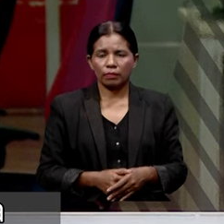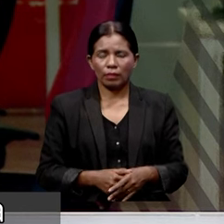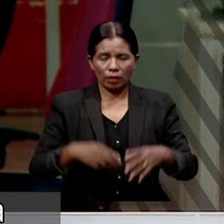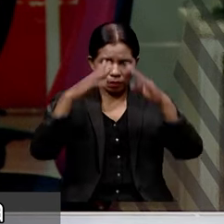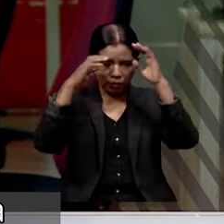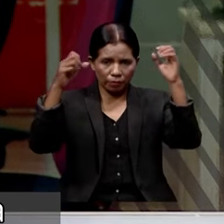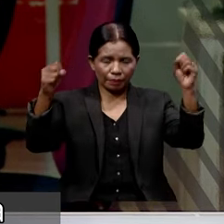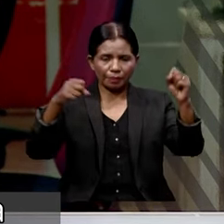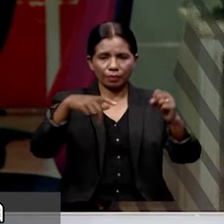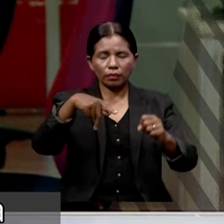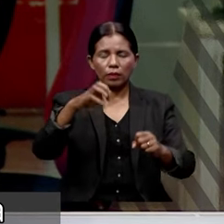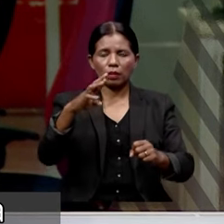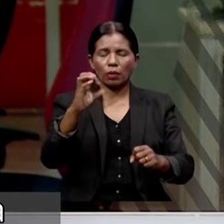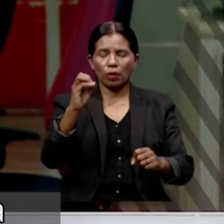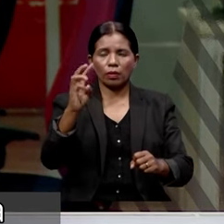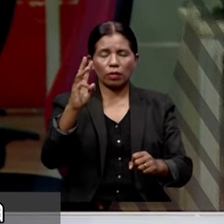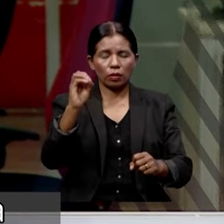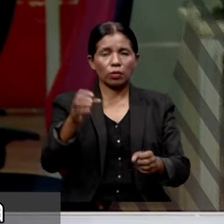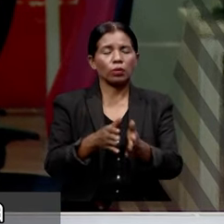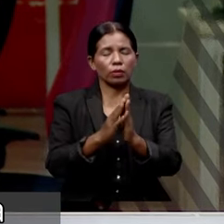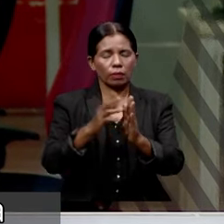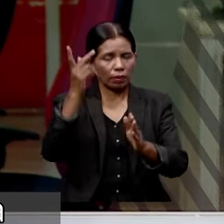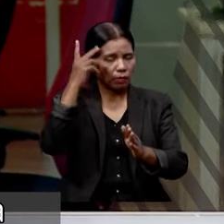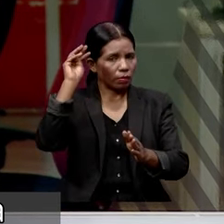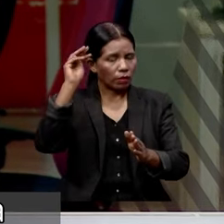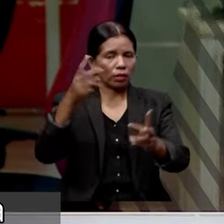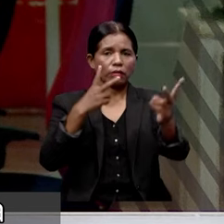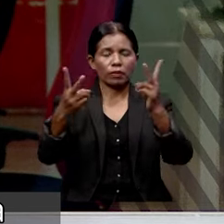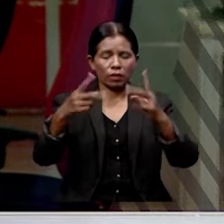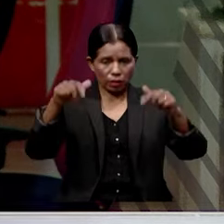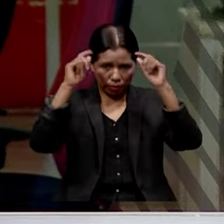Presidente Prabowo Subianto, o Supremo-Ministro, à tua visita, Timor-Leste.